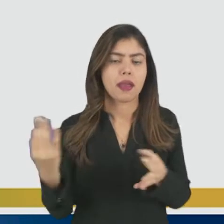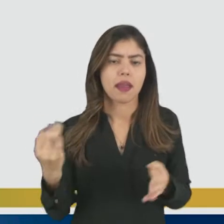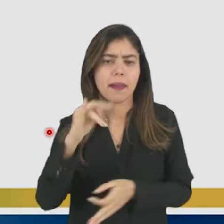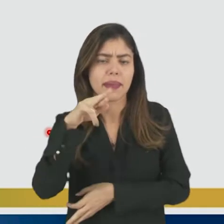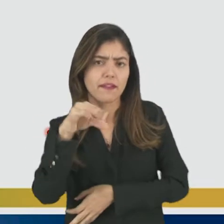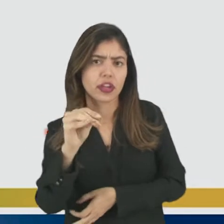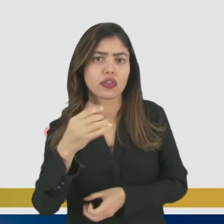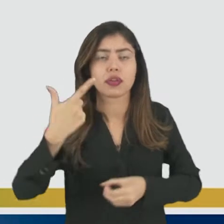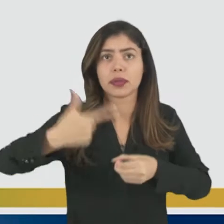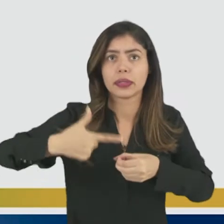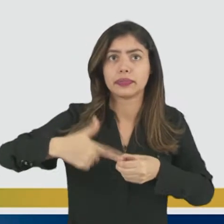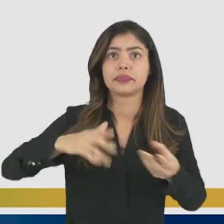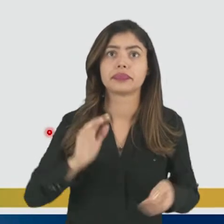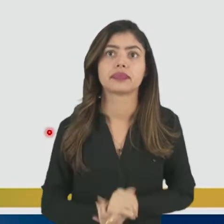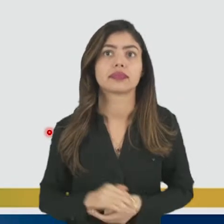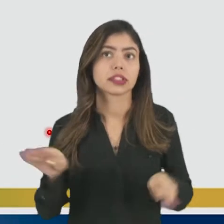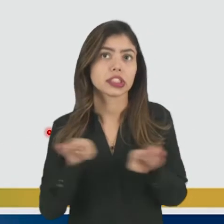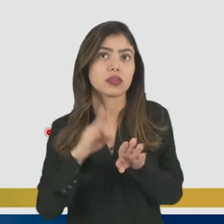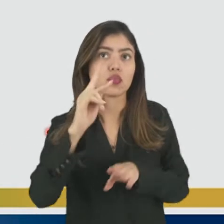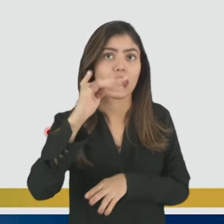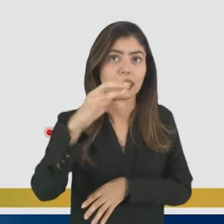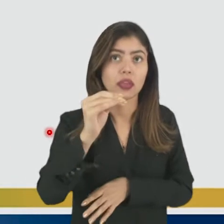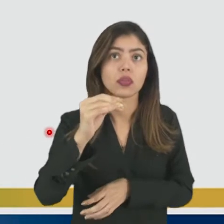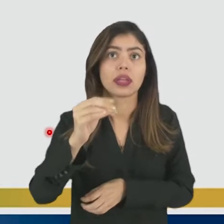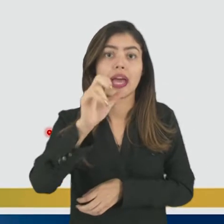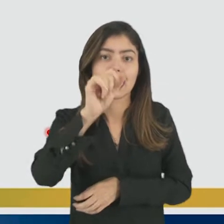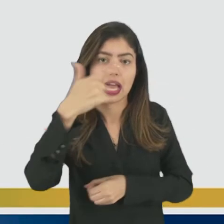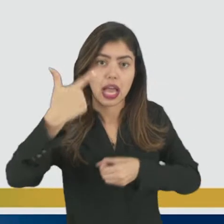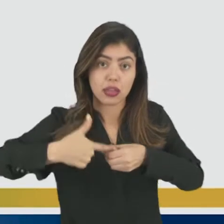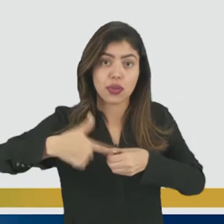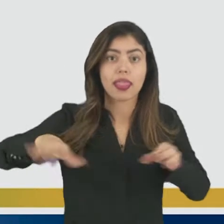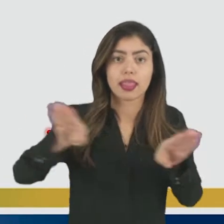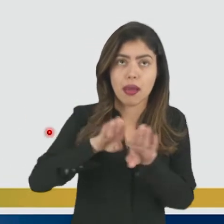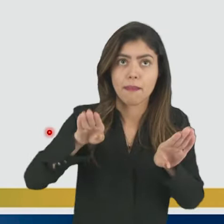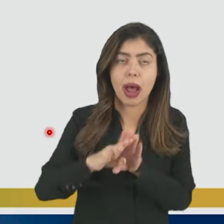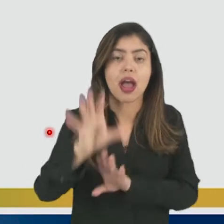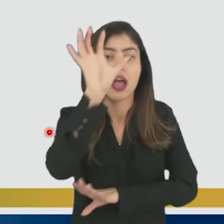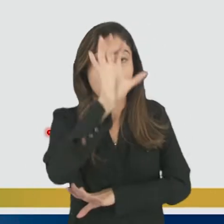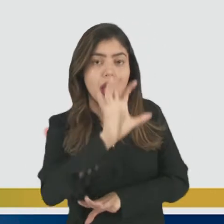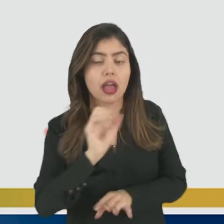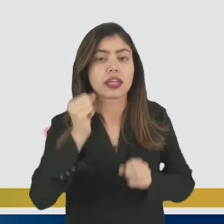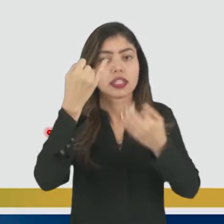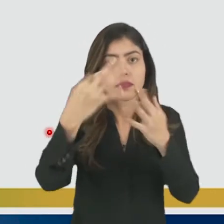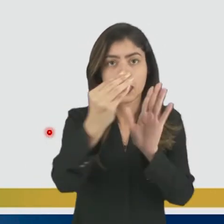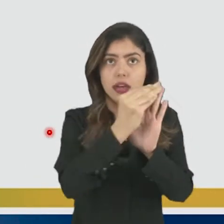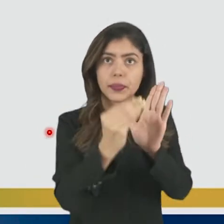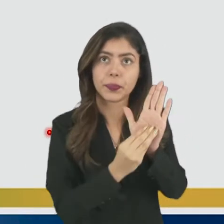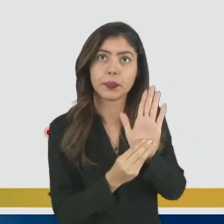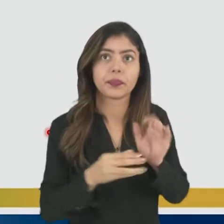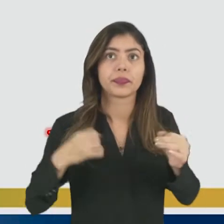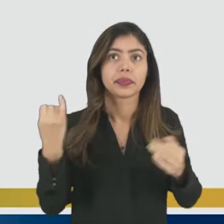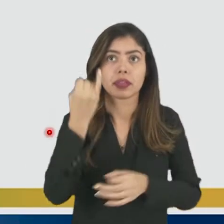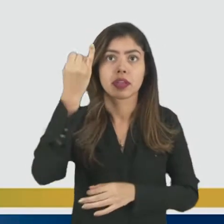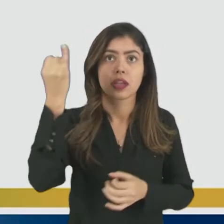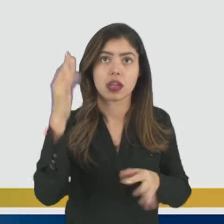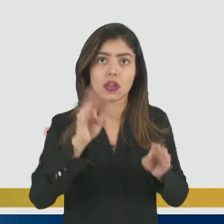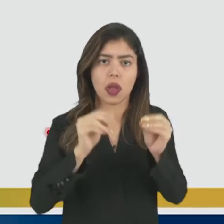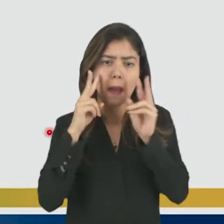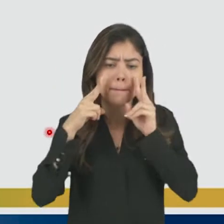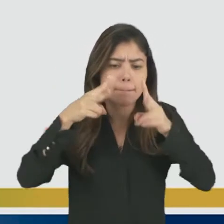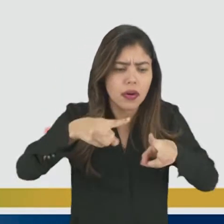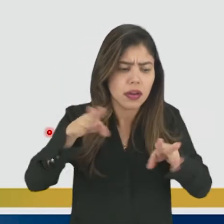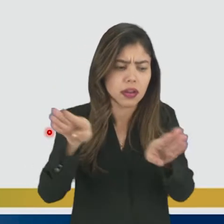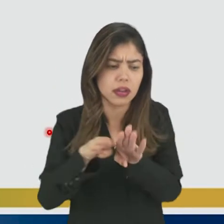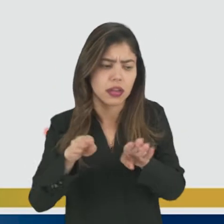petróleo, e o octano representante da gasolina. Então, a partir dos dados fornecidos, é possível concluir que, do ponto de vista